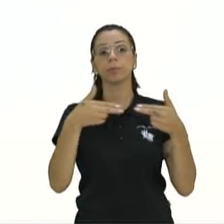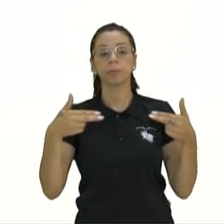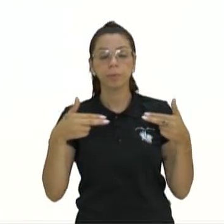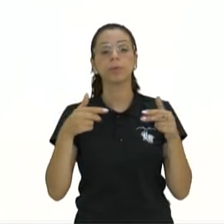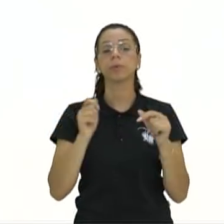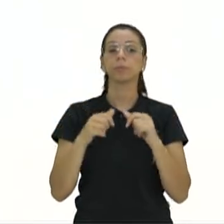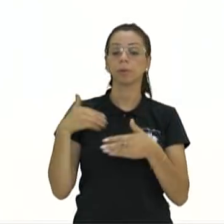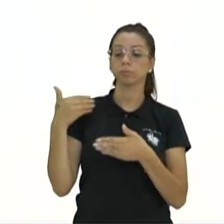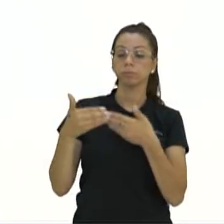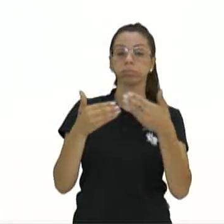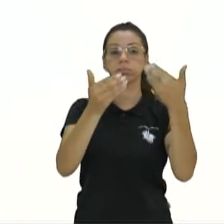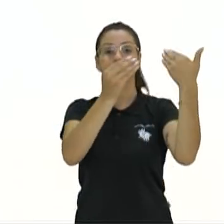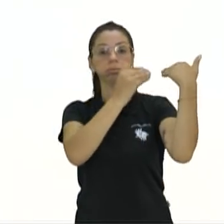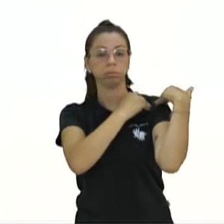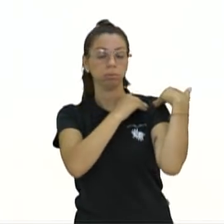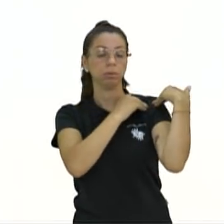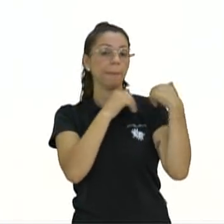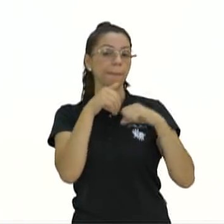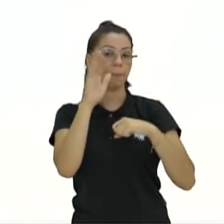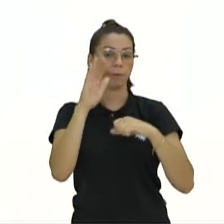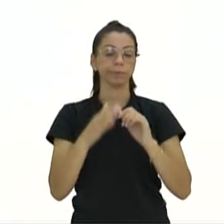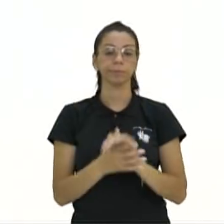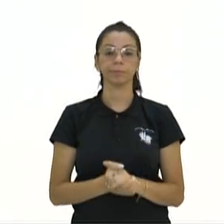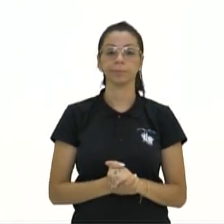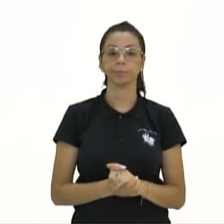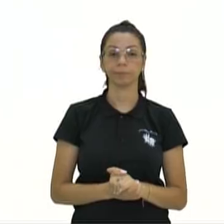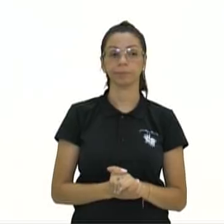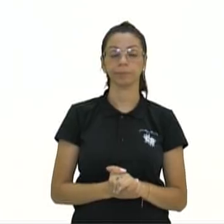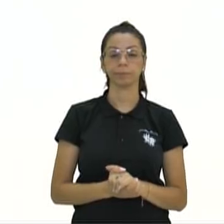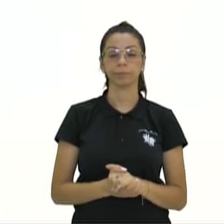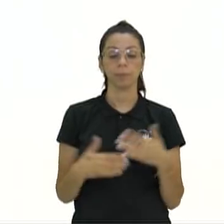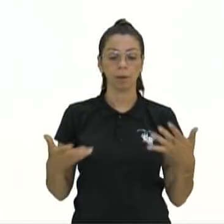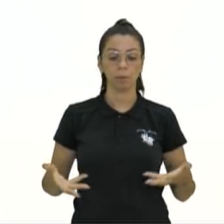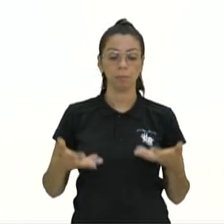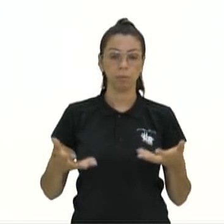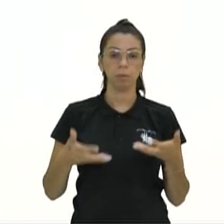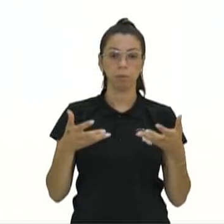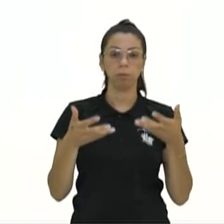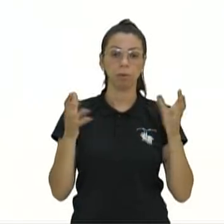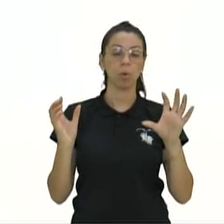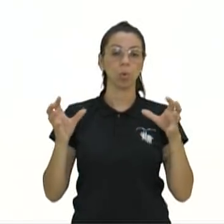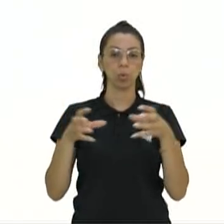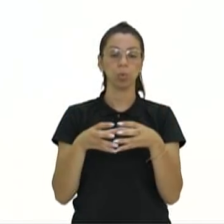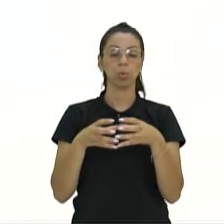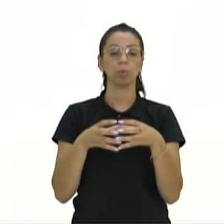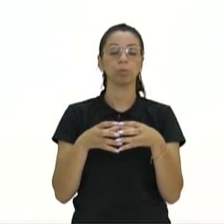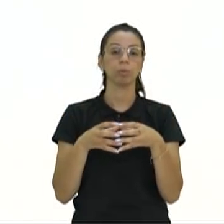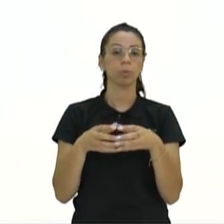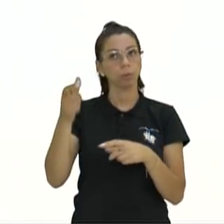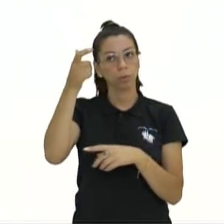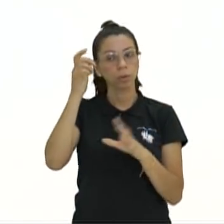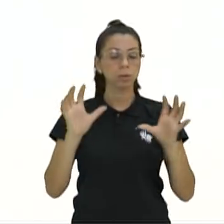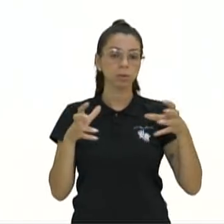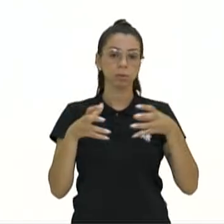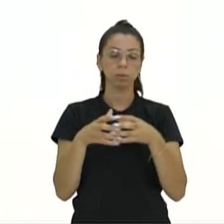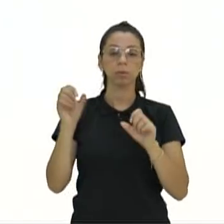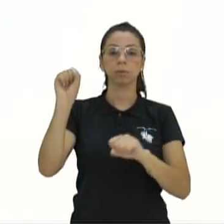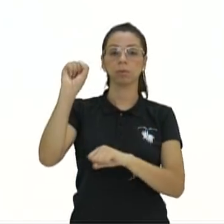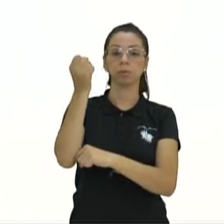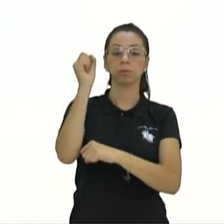desenvolvendo uma responsabilidade maior. Estimulam o senso de equipe, aprimoram as capacidades